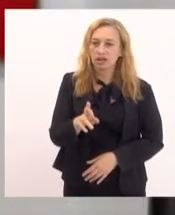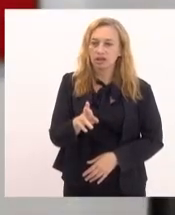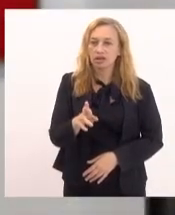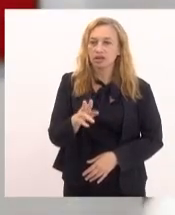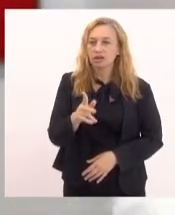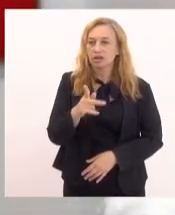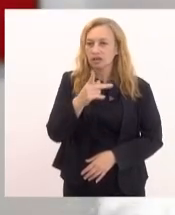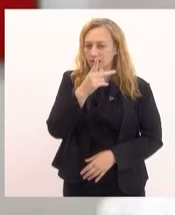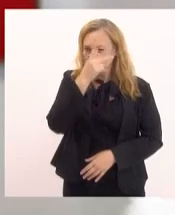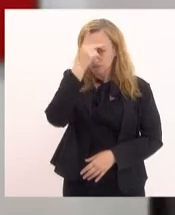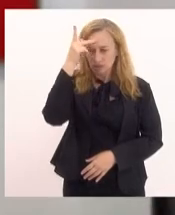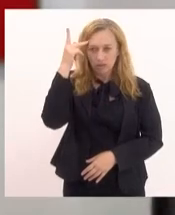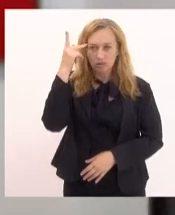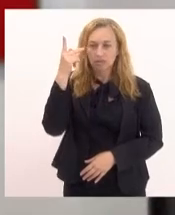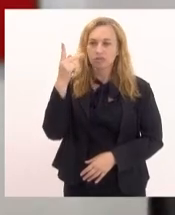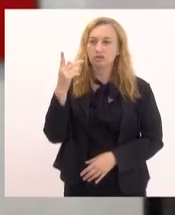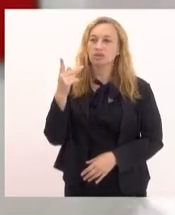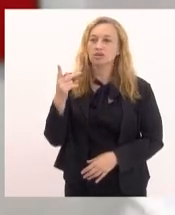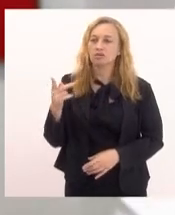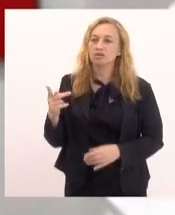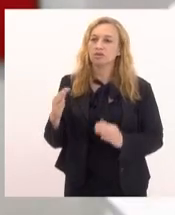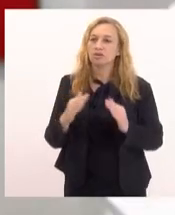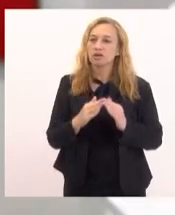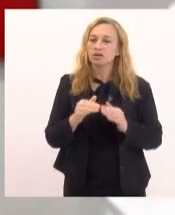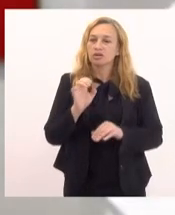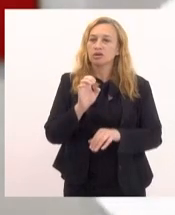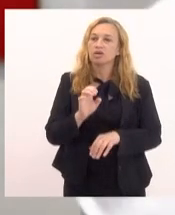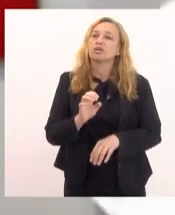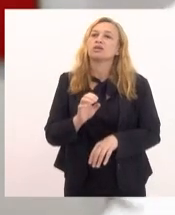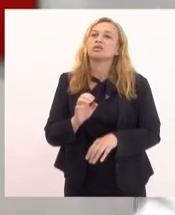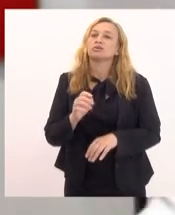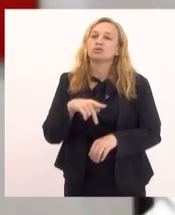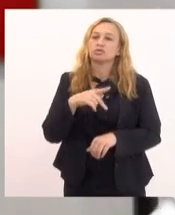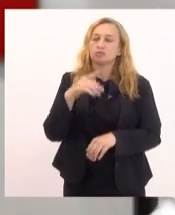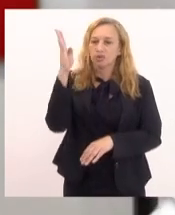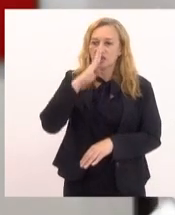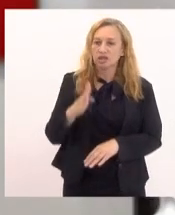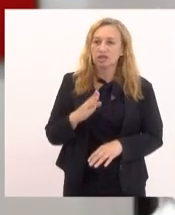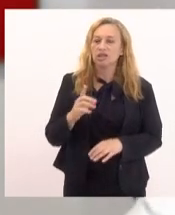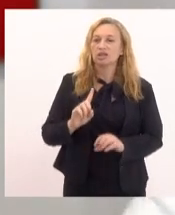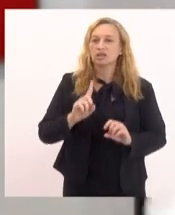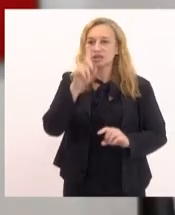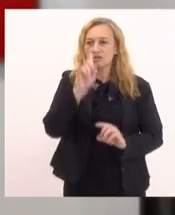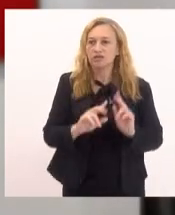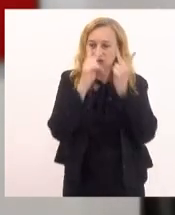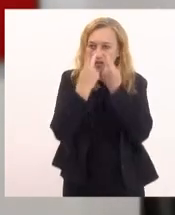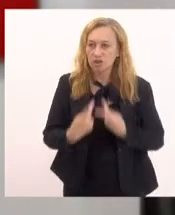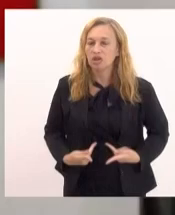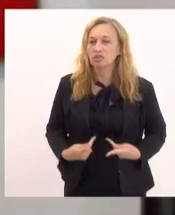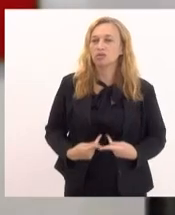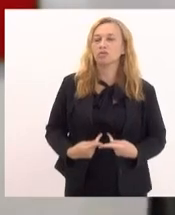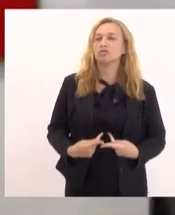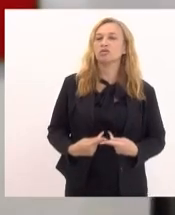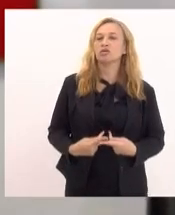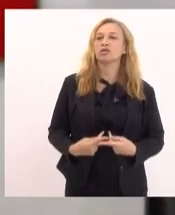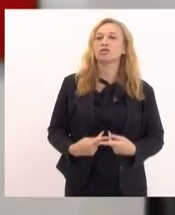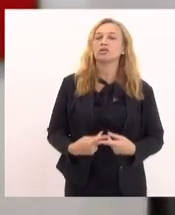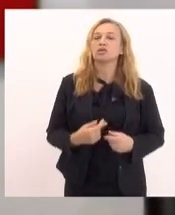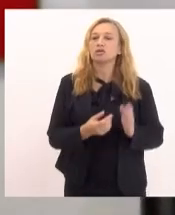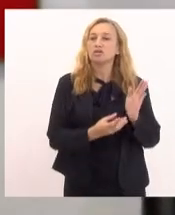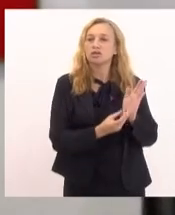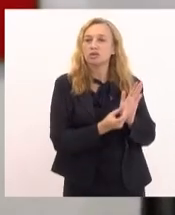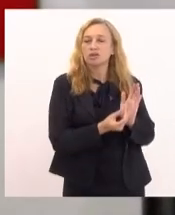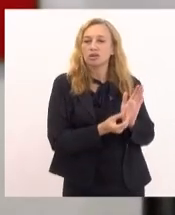refugiados no âmbito do Estado do Rio de Janeiro. Pendente de pareceres das comissões de Constituição e Justiça, Defesa dos Direitos Humanos e Cidadania e de Orçamento. Para emitir parecer